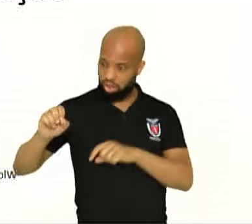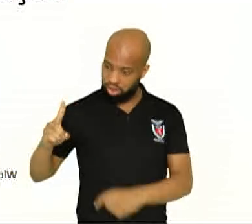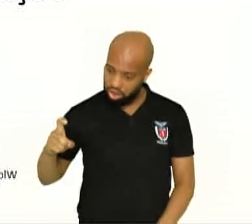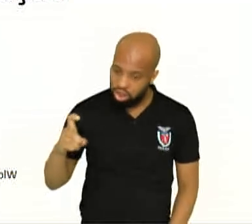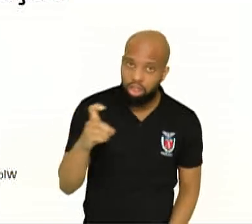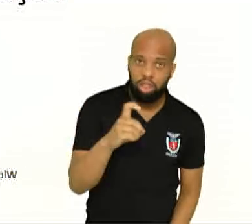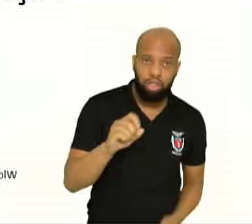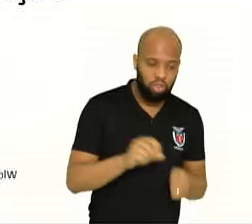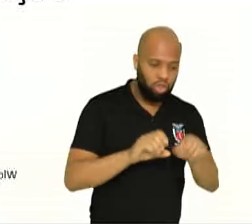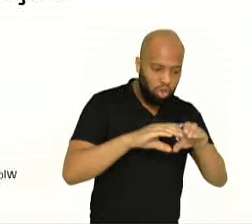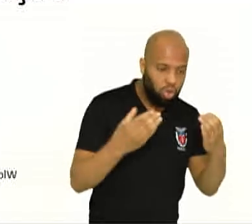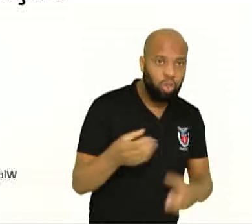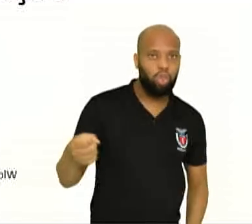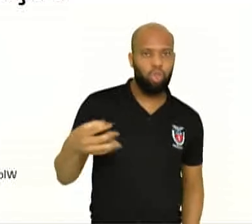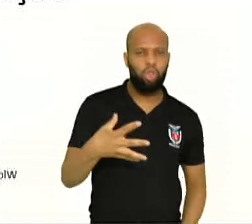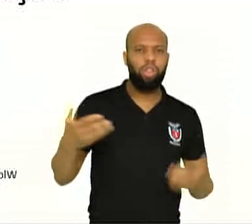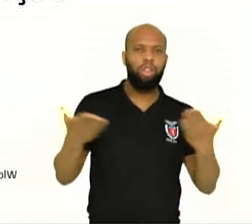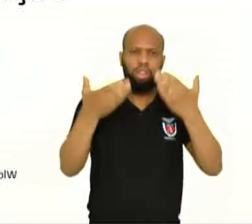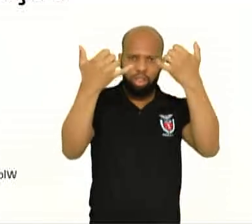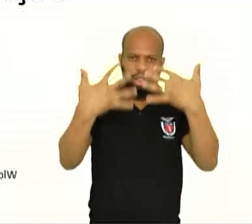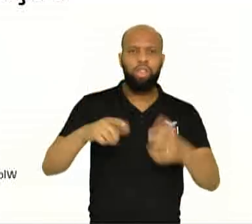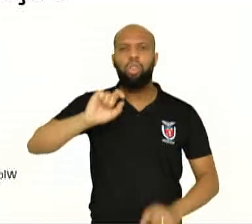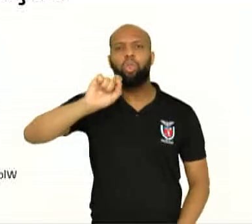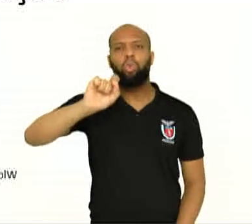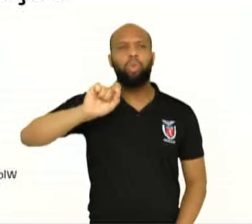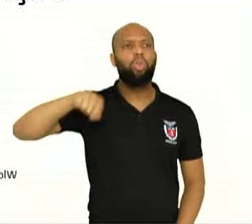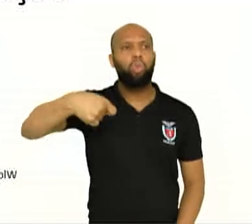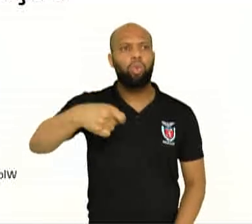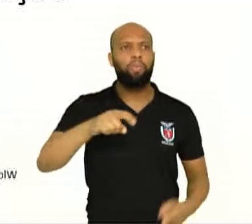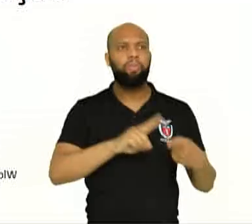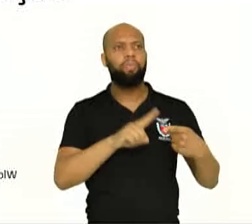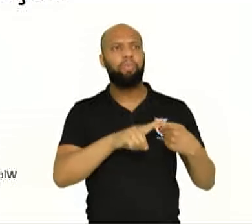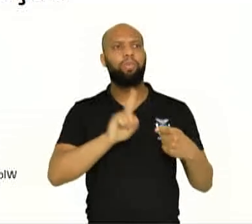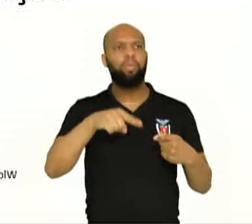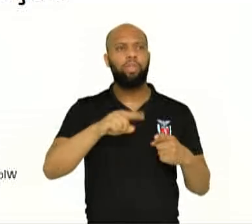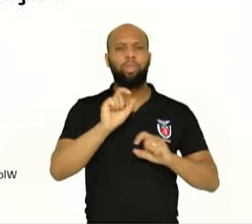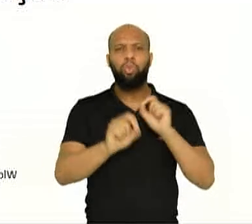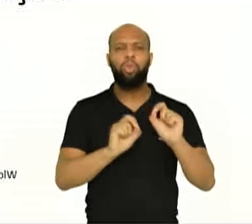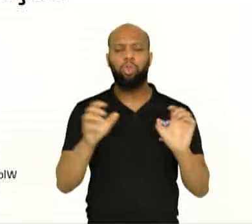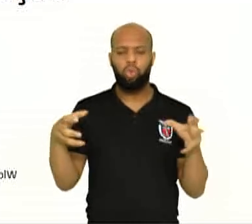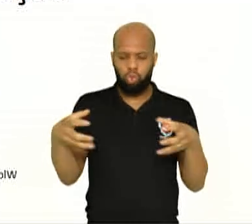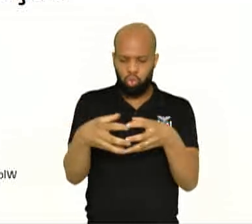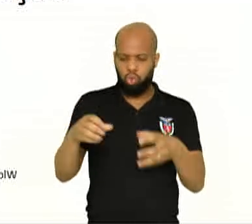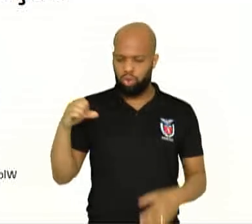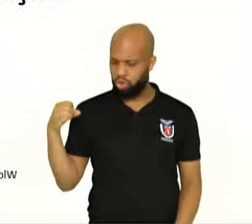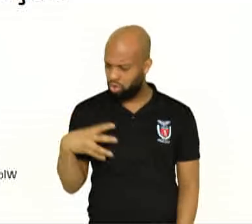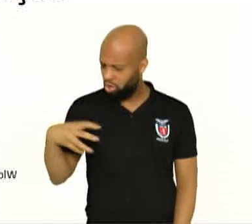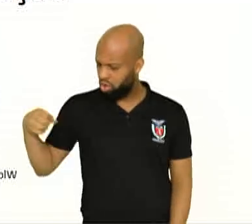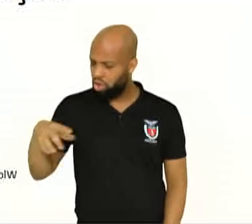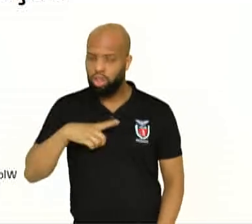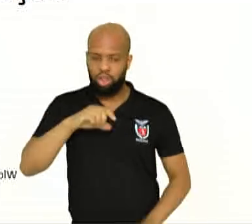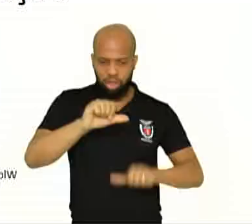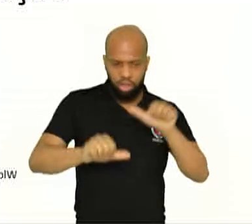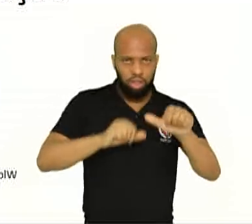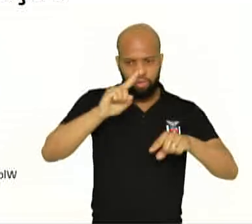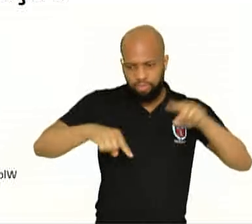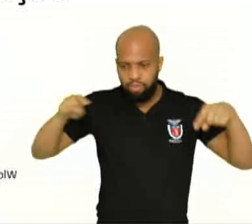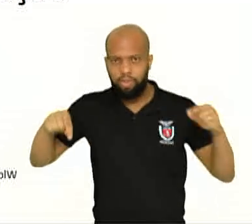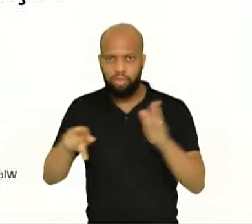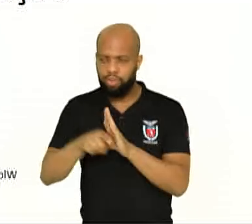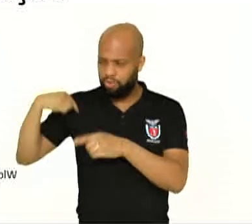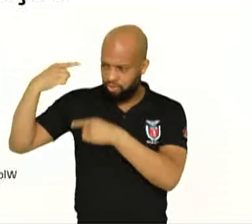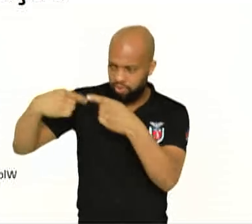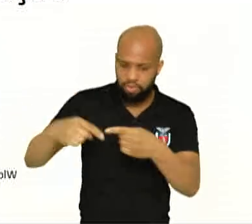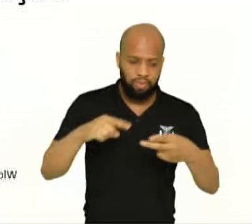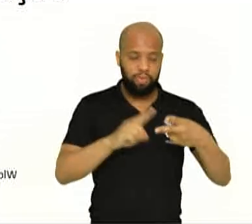pólipos. A descrição anterior se refere a letra A, quinidário que apresenta alternância de gerações?